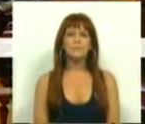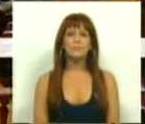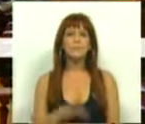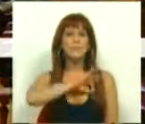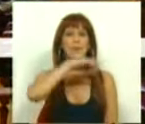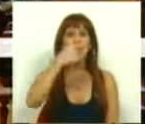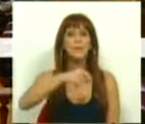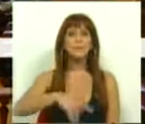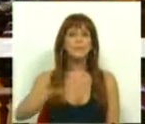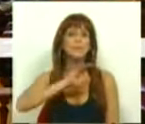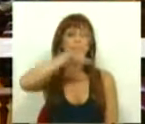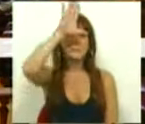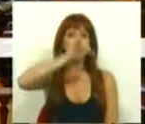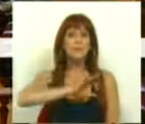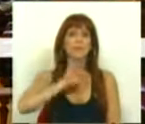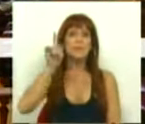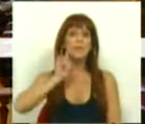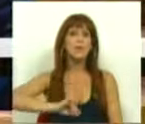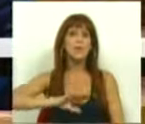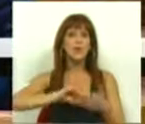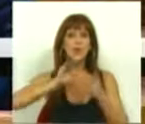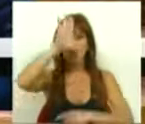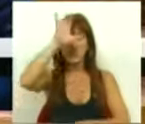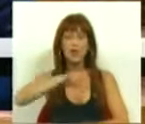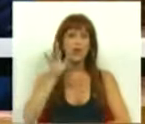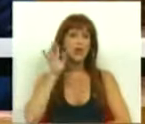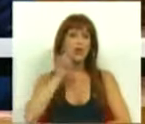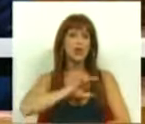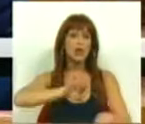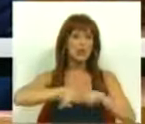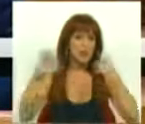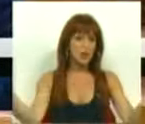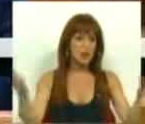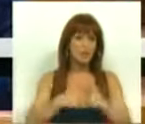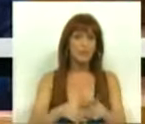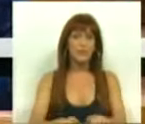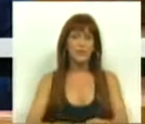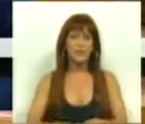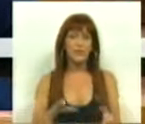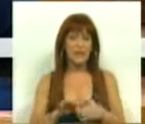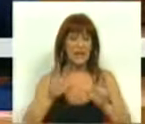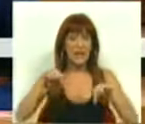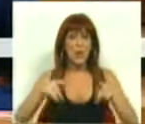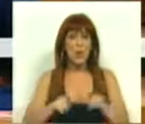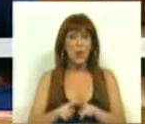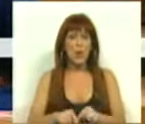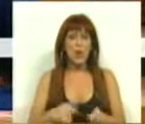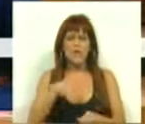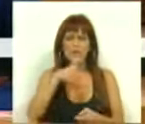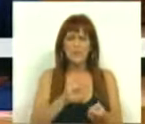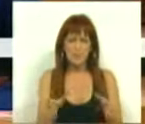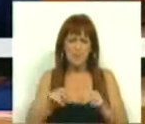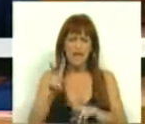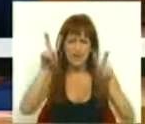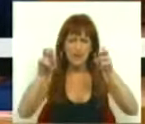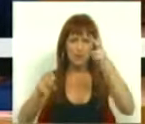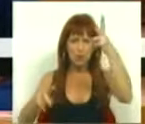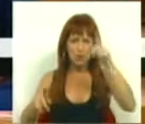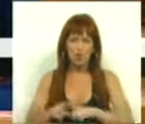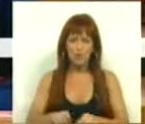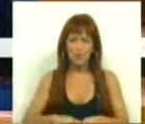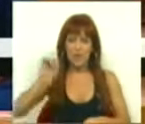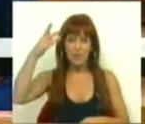Senhor Presidente, Senhor Ministro, Senhoras e Senhores Secretários de Estado, Senhoras e Senhores Deputados, adianto e concluo esta minha intervenção passando por mais dois temas.